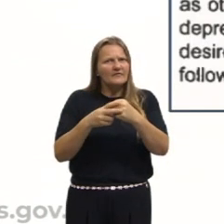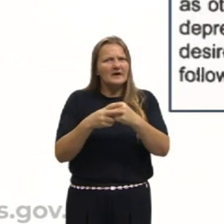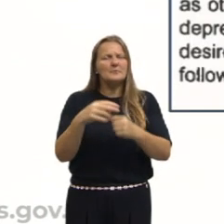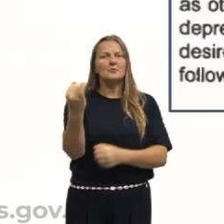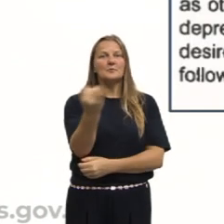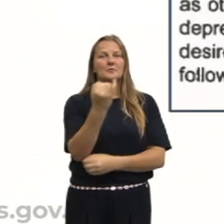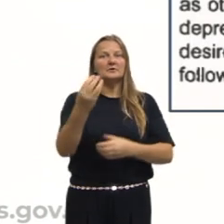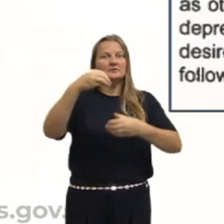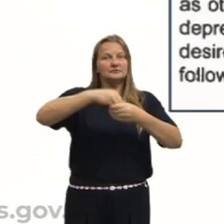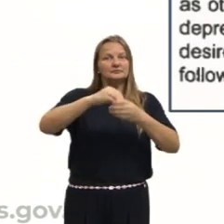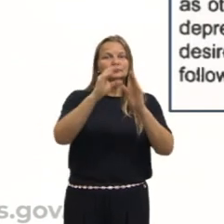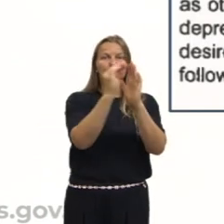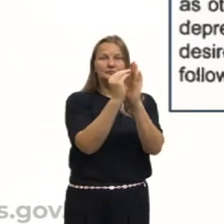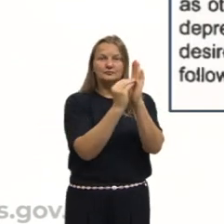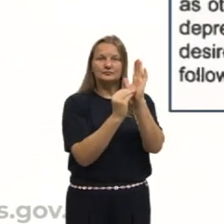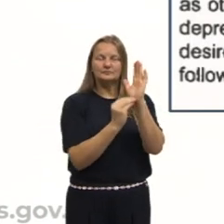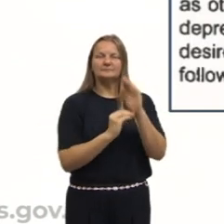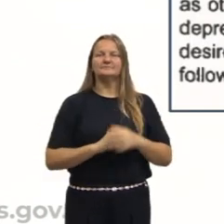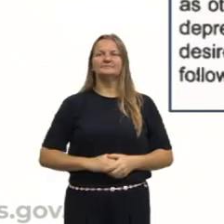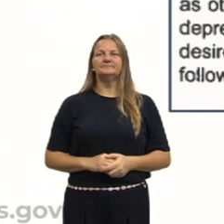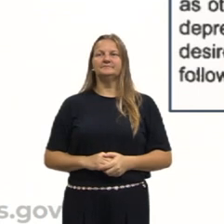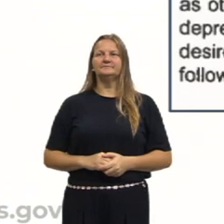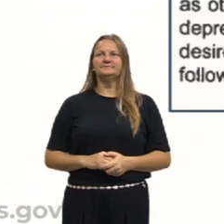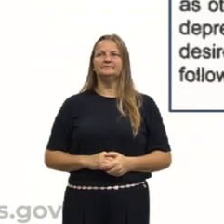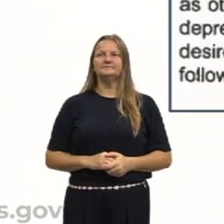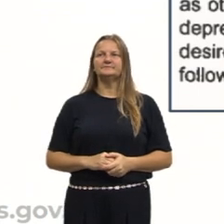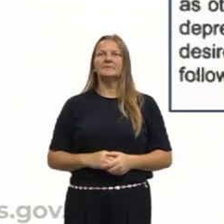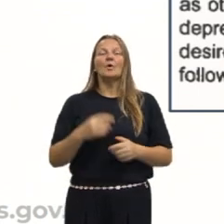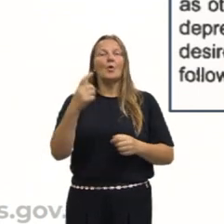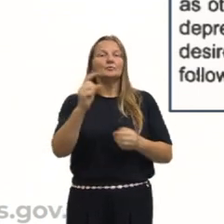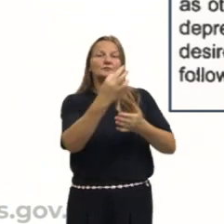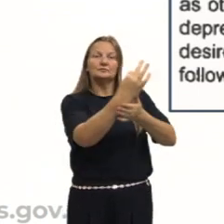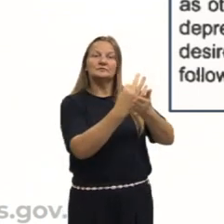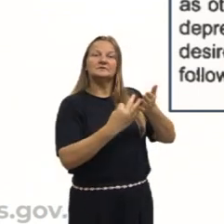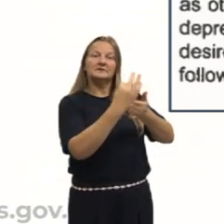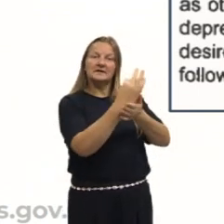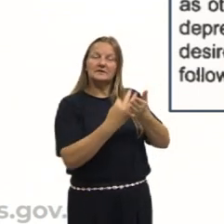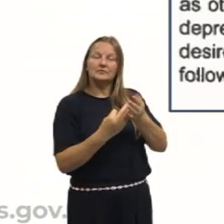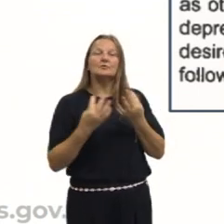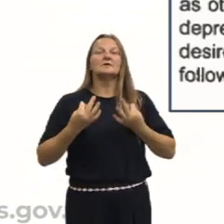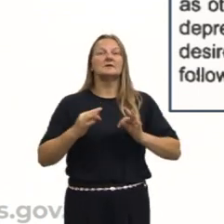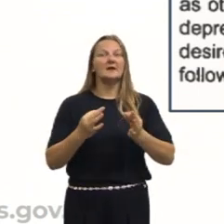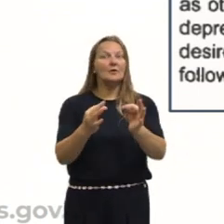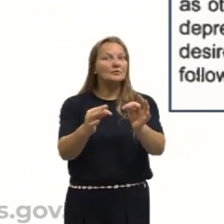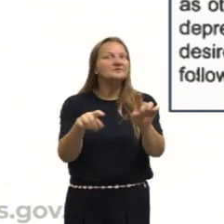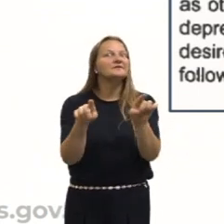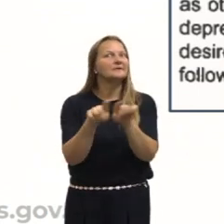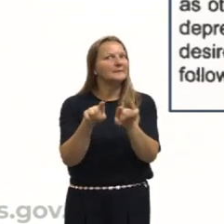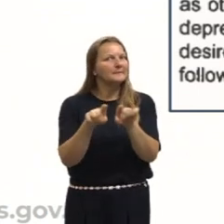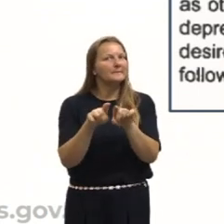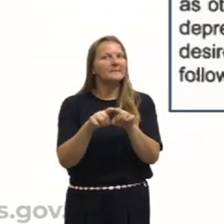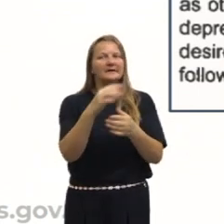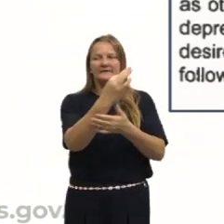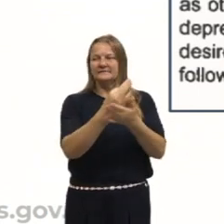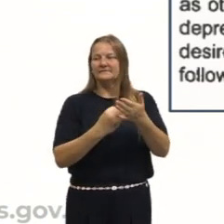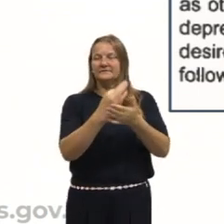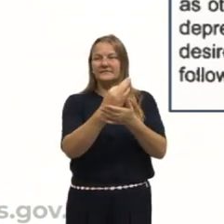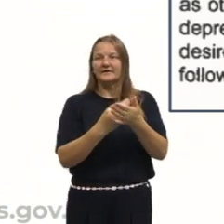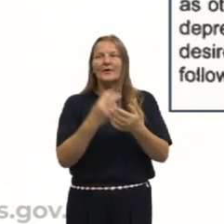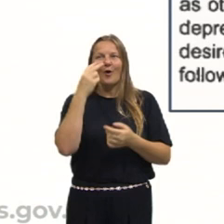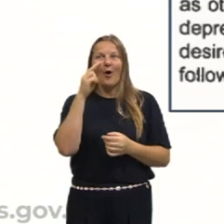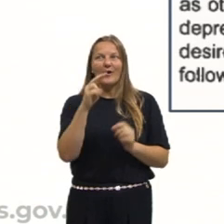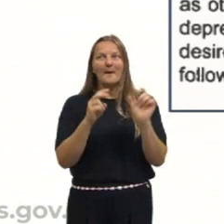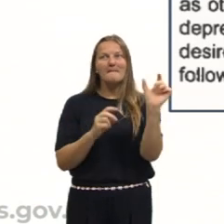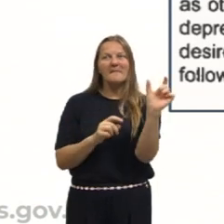importante aí dentro mais um texto o texto sobre tecnologia galera Olá palavras como